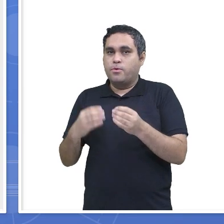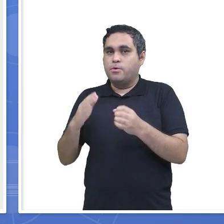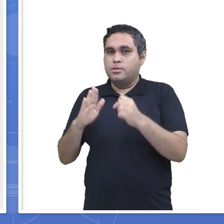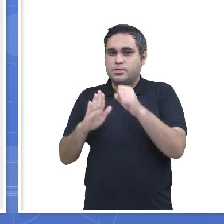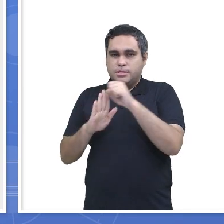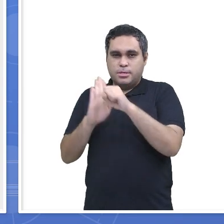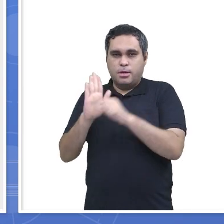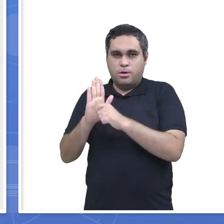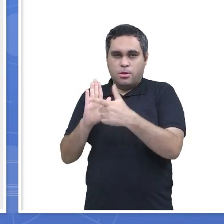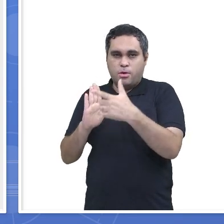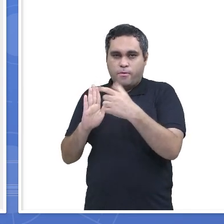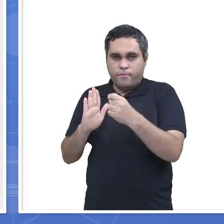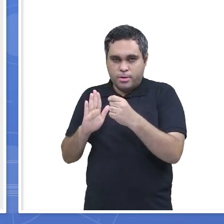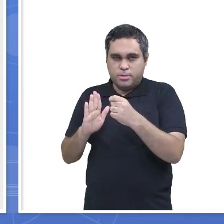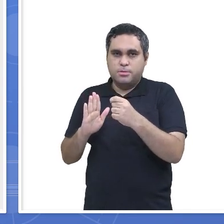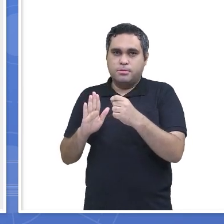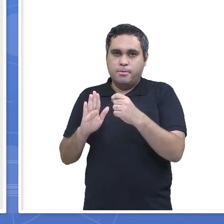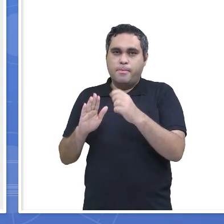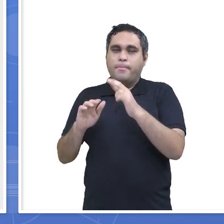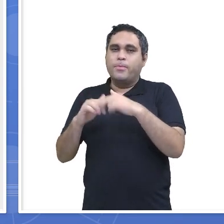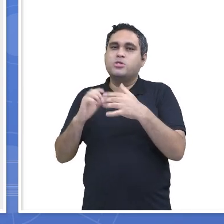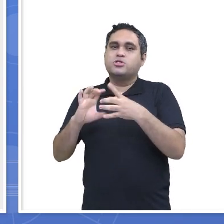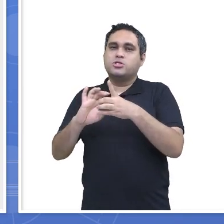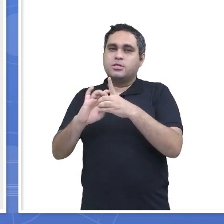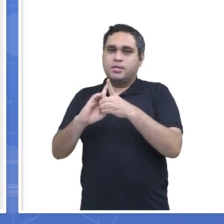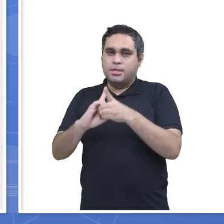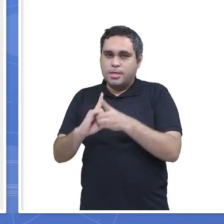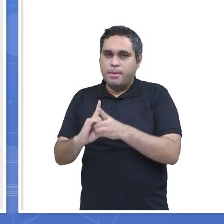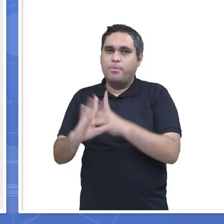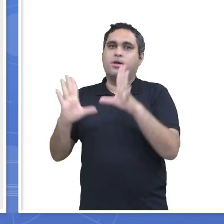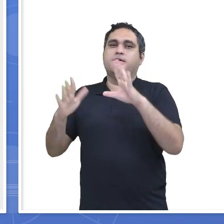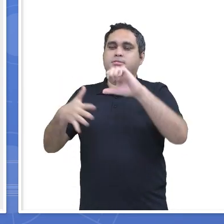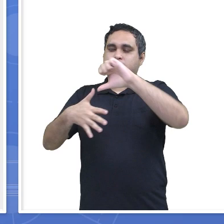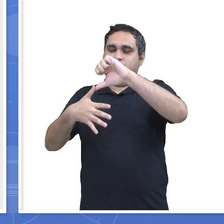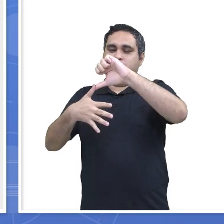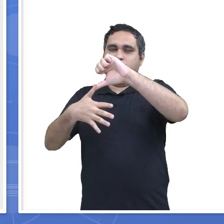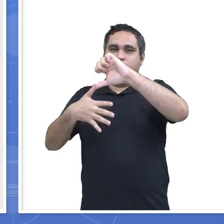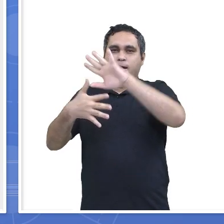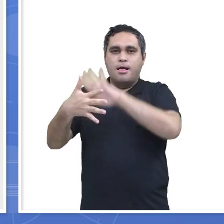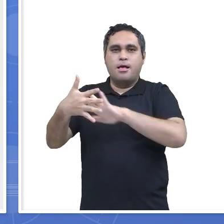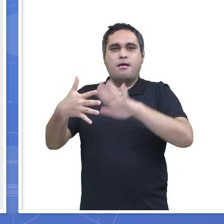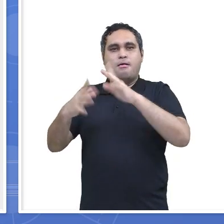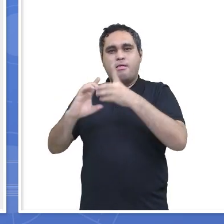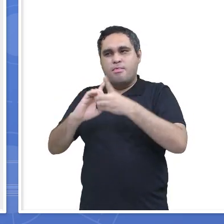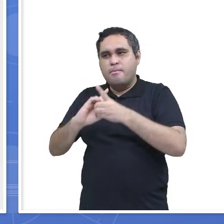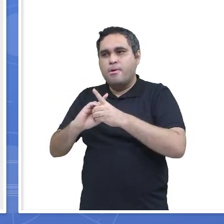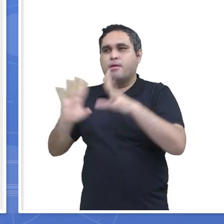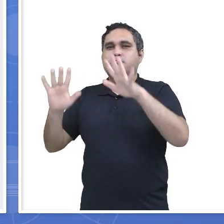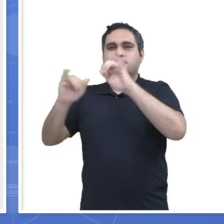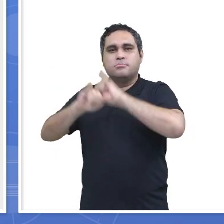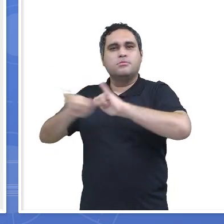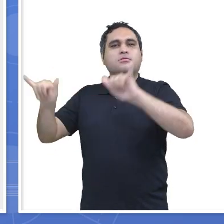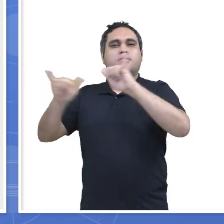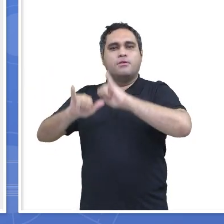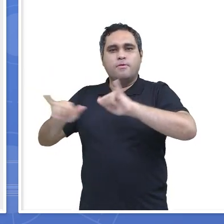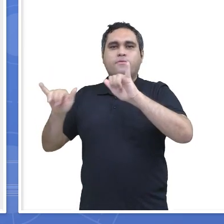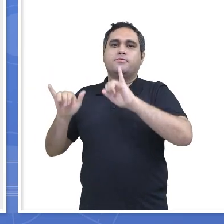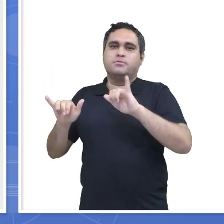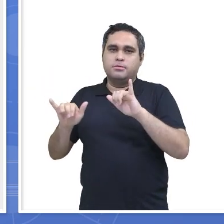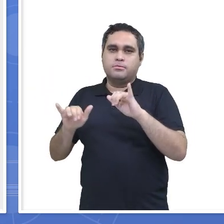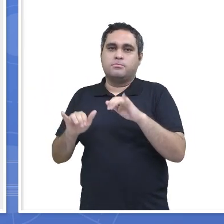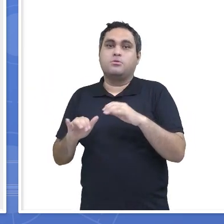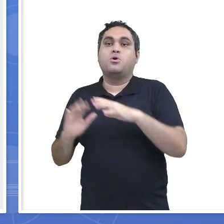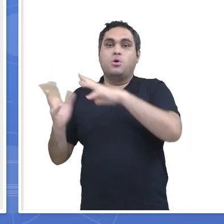a expansão da democracia em muitos países da América Latina e no mundo, né? A busca pela democracia.